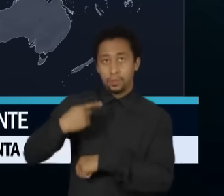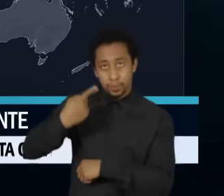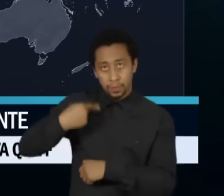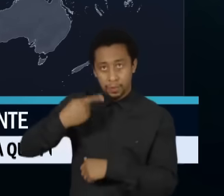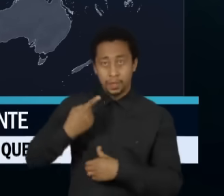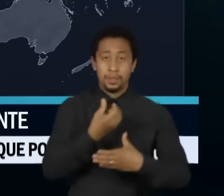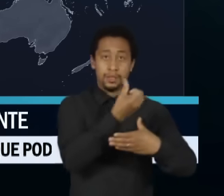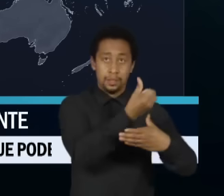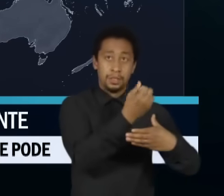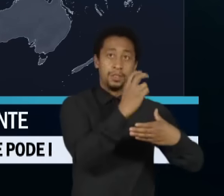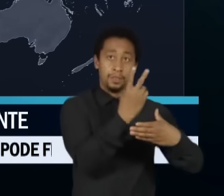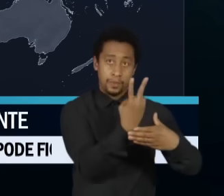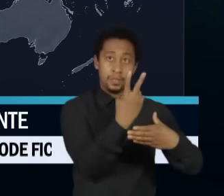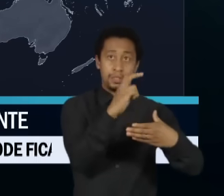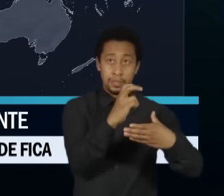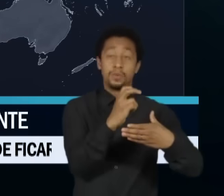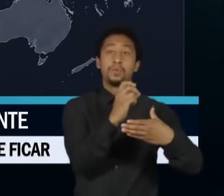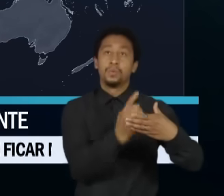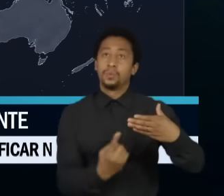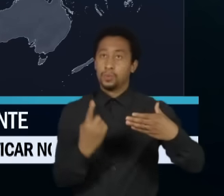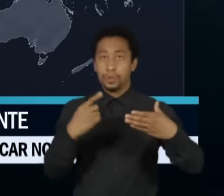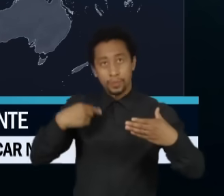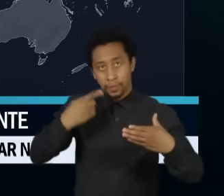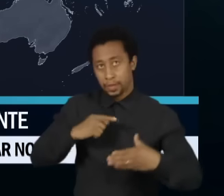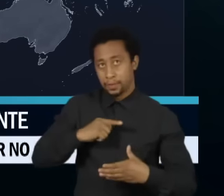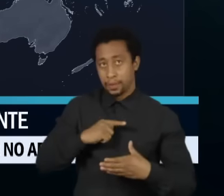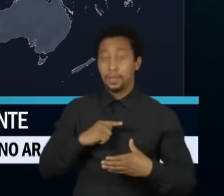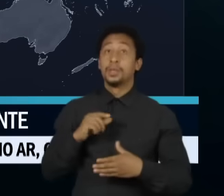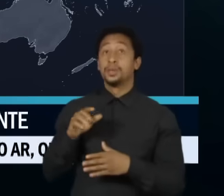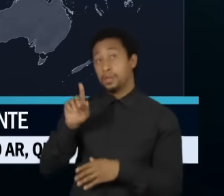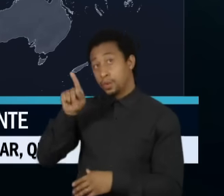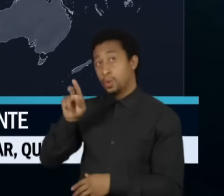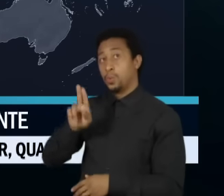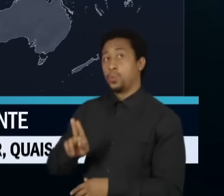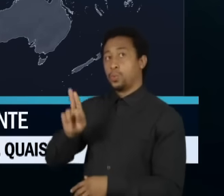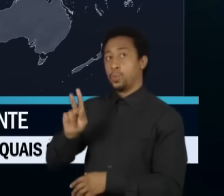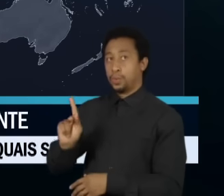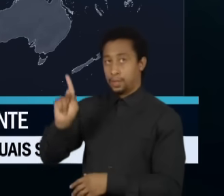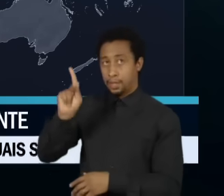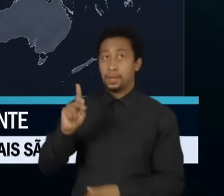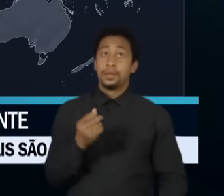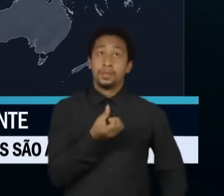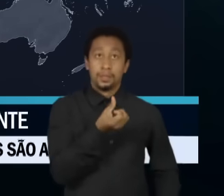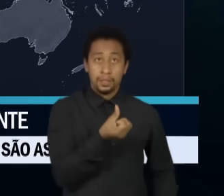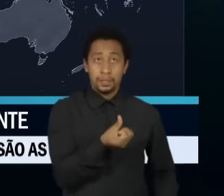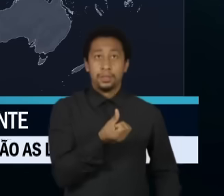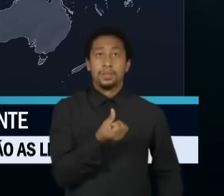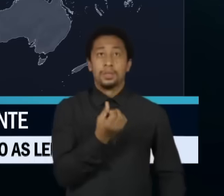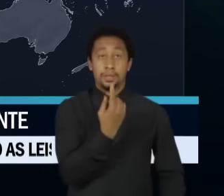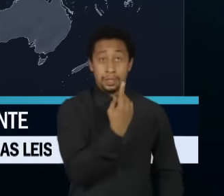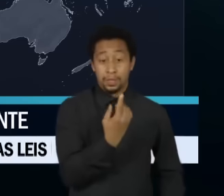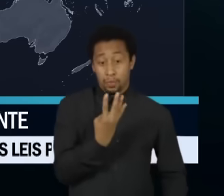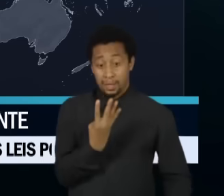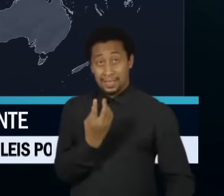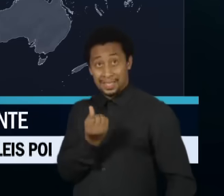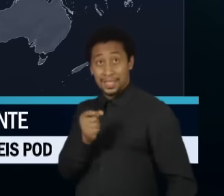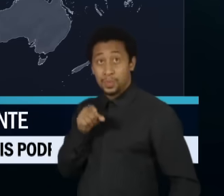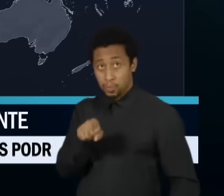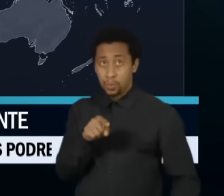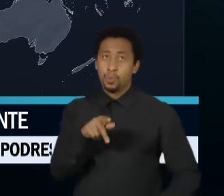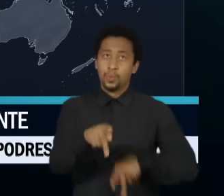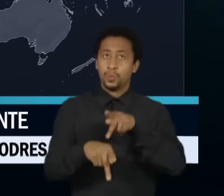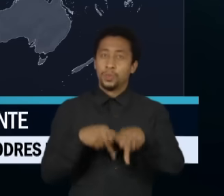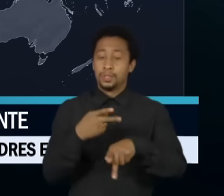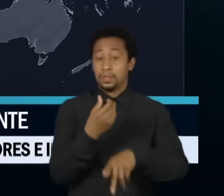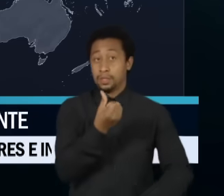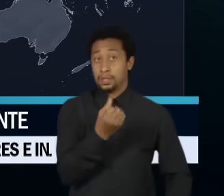625 habitantes. No Reino Unido, eles são 146.000, numa população de 70 milhões de pessoas.